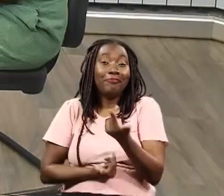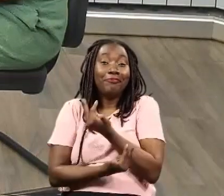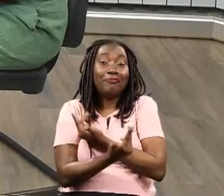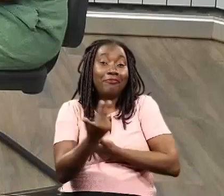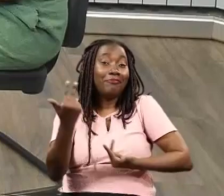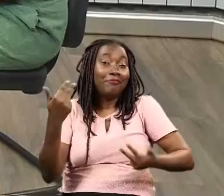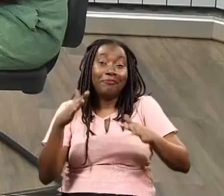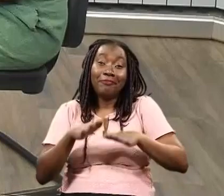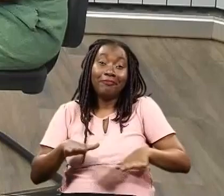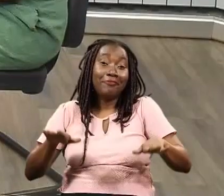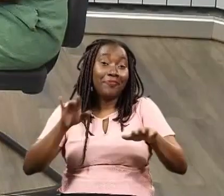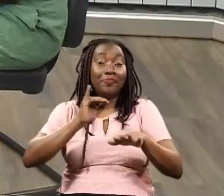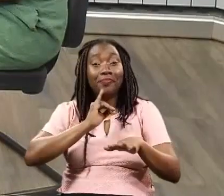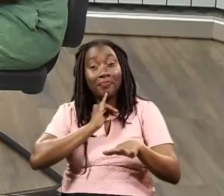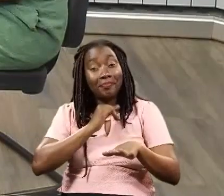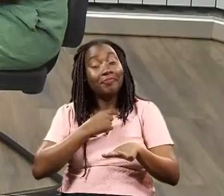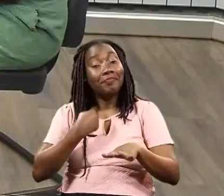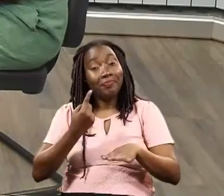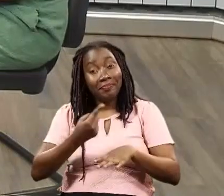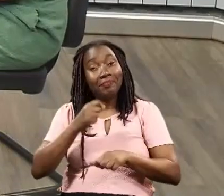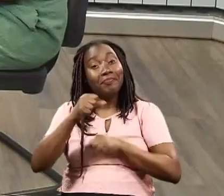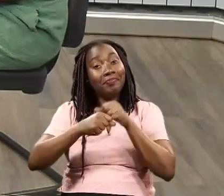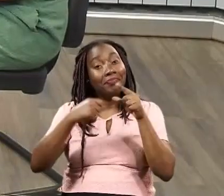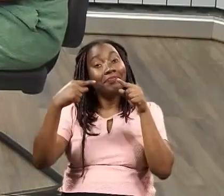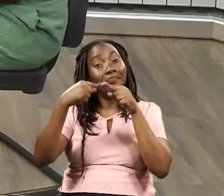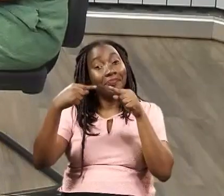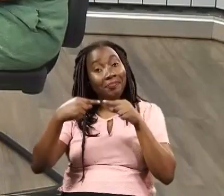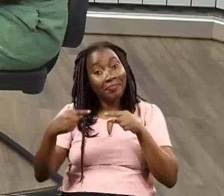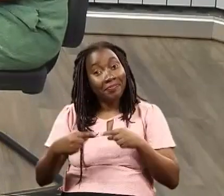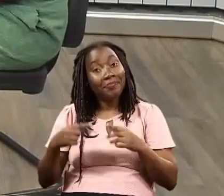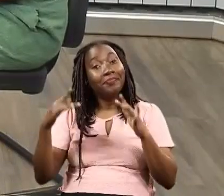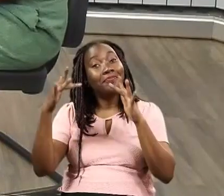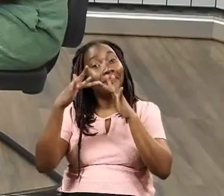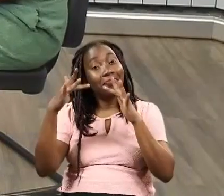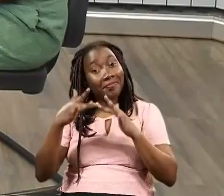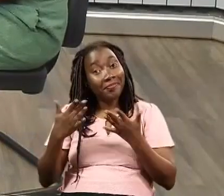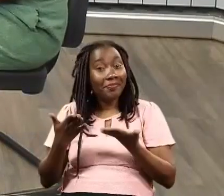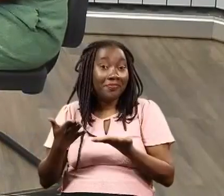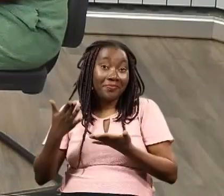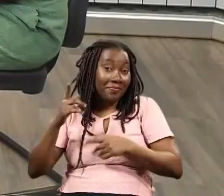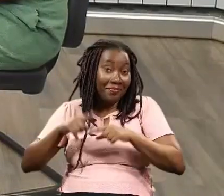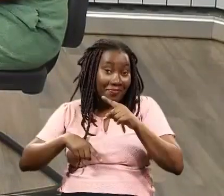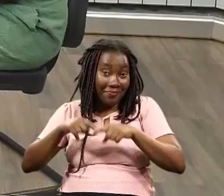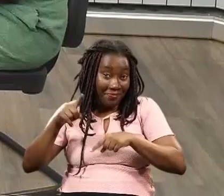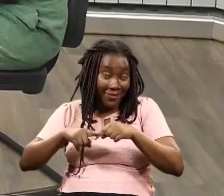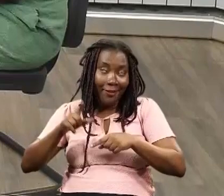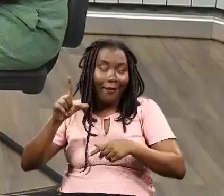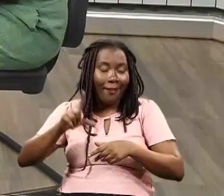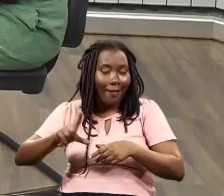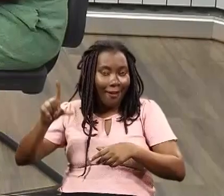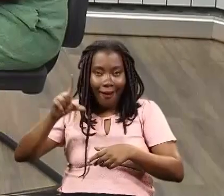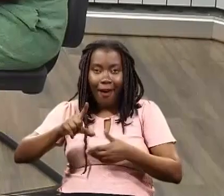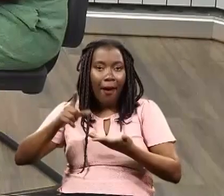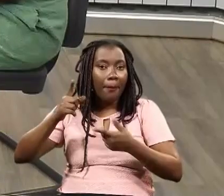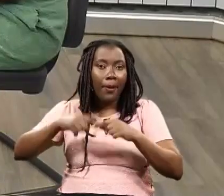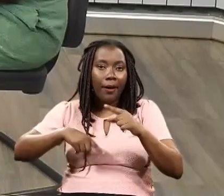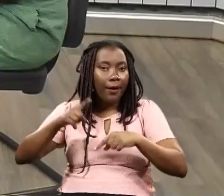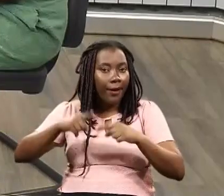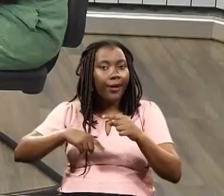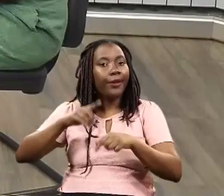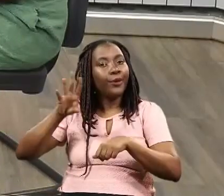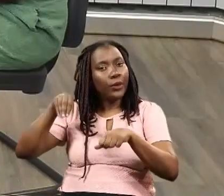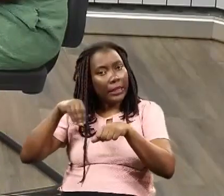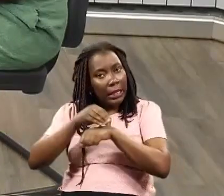assim. Infelizmente, nós nos adaptamos a conviver com esse aparelho que, claro, um aparelho, né, que